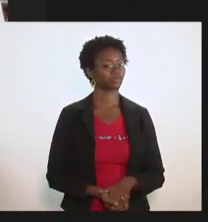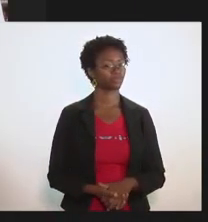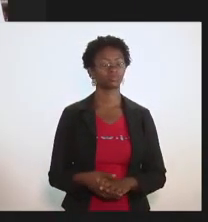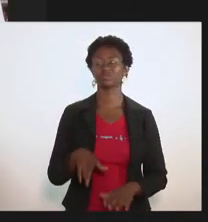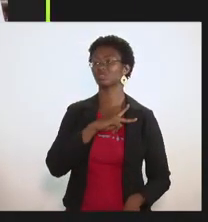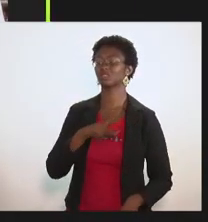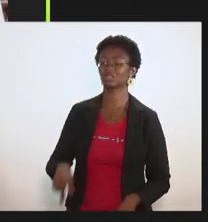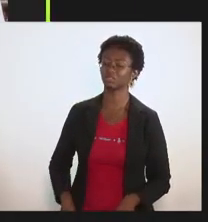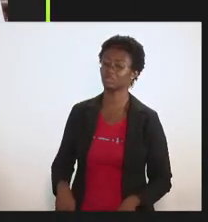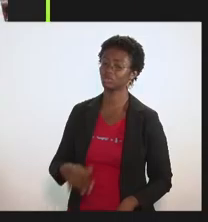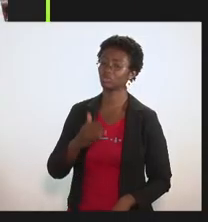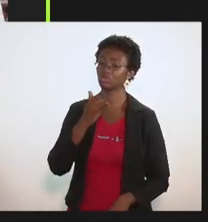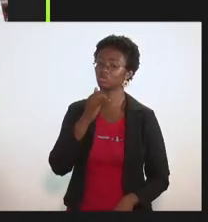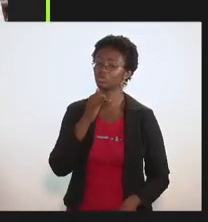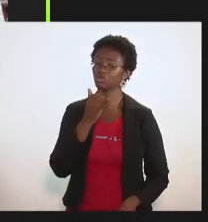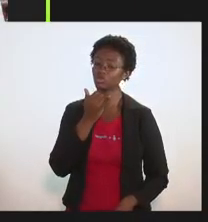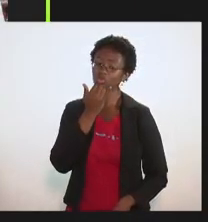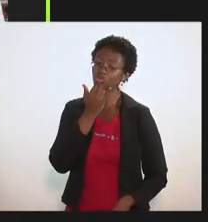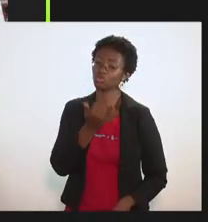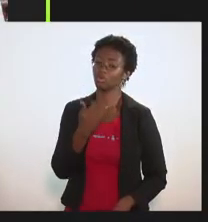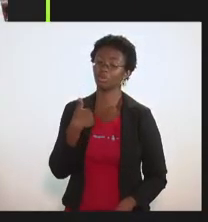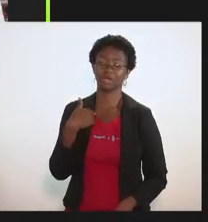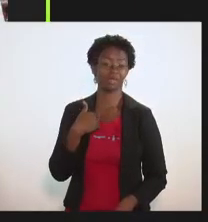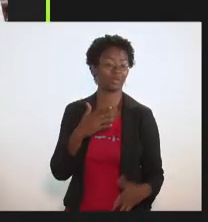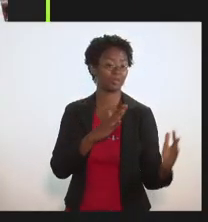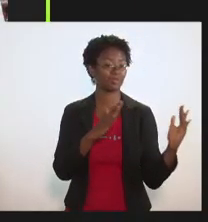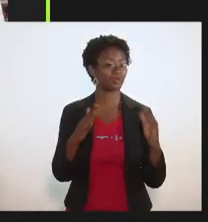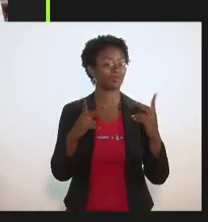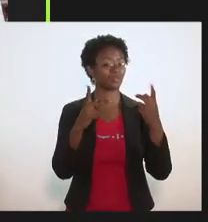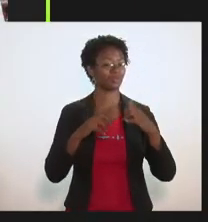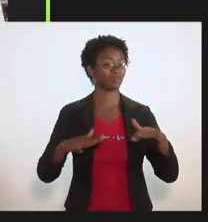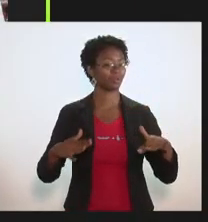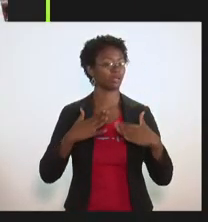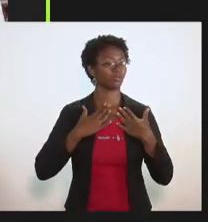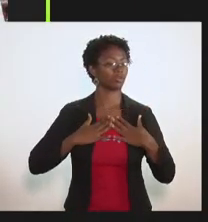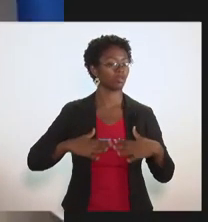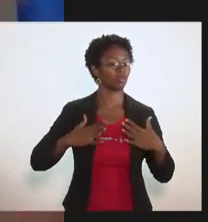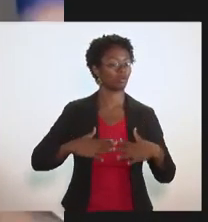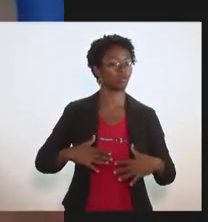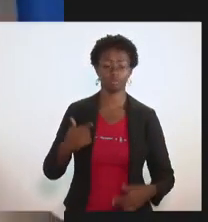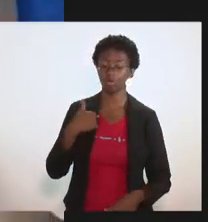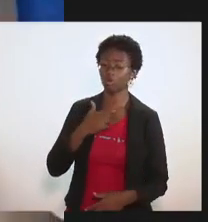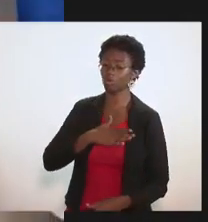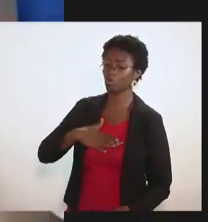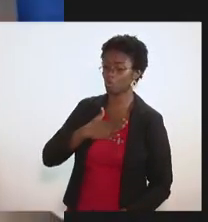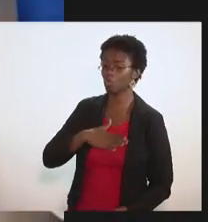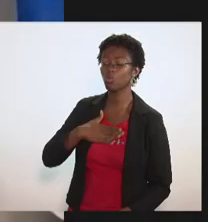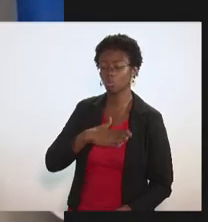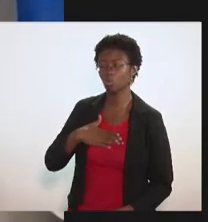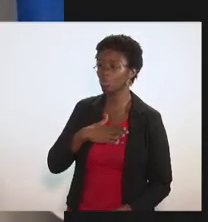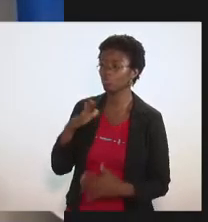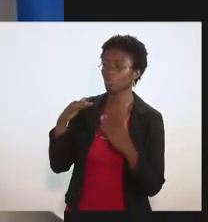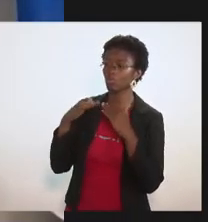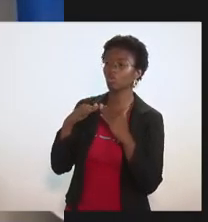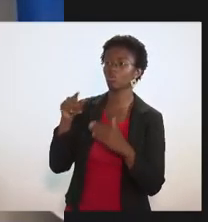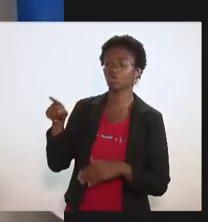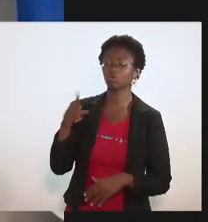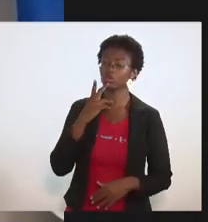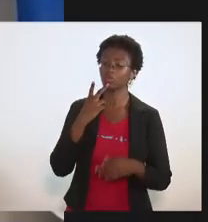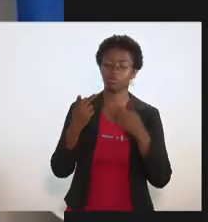de conciliação. Eu sim, mas deixa o Amorim acabar a fala dele, que eu vou propor a conciliação, se é possível